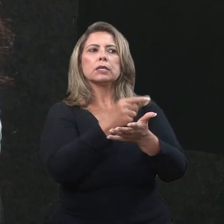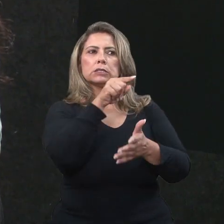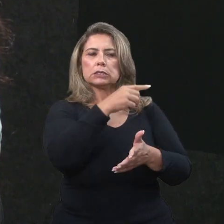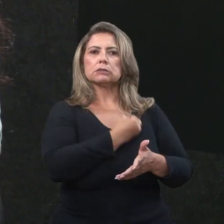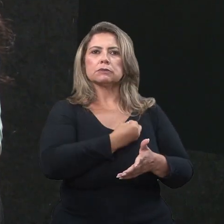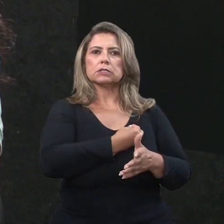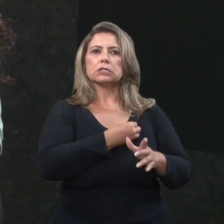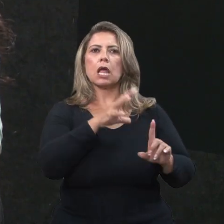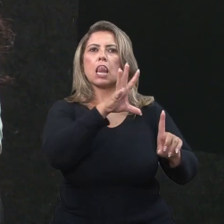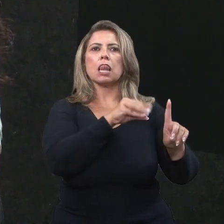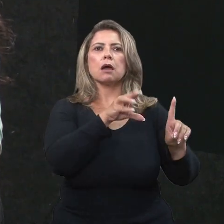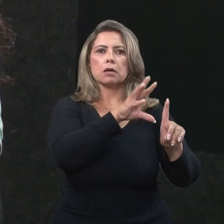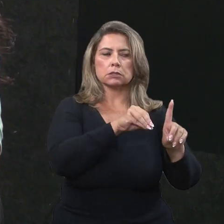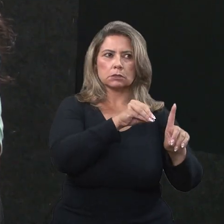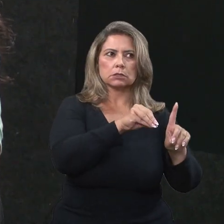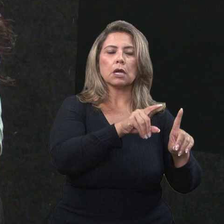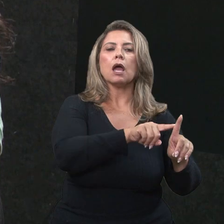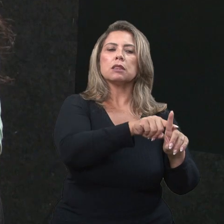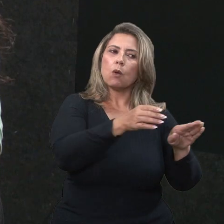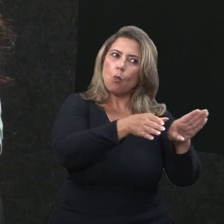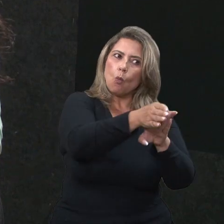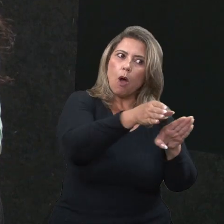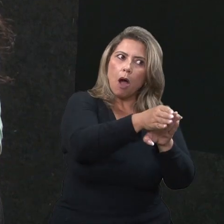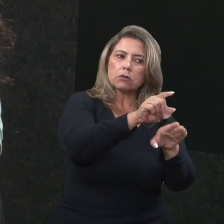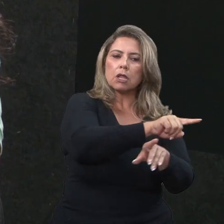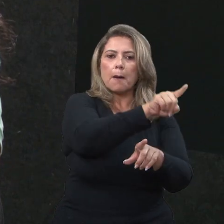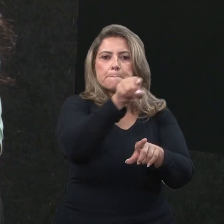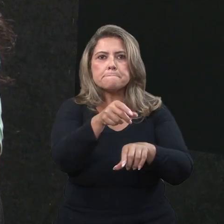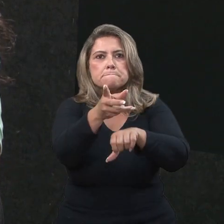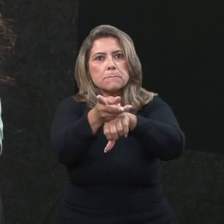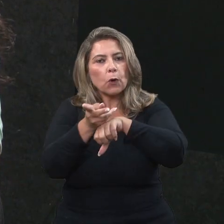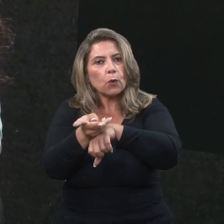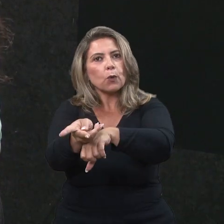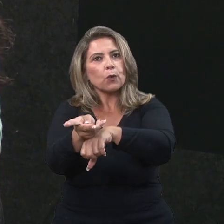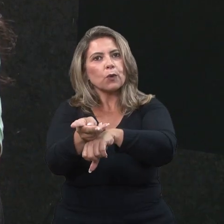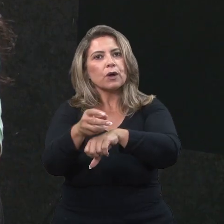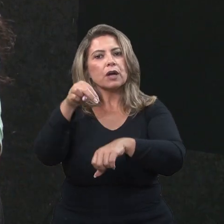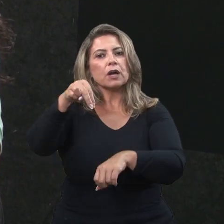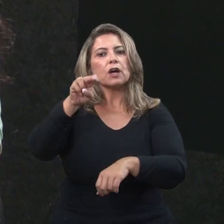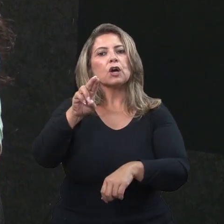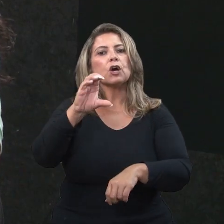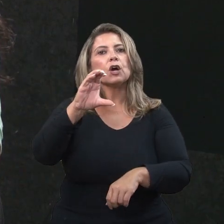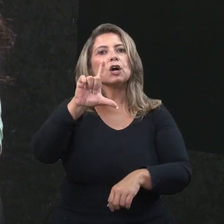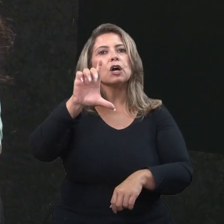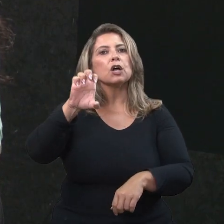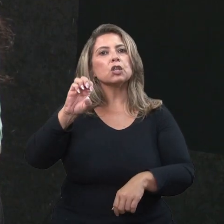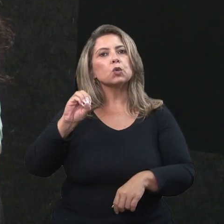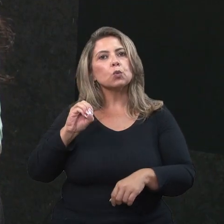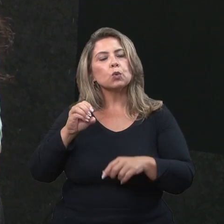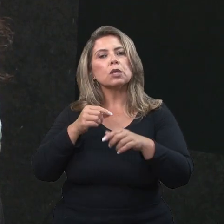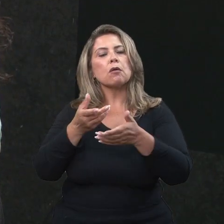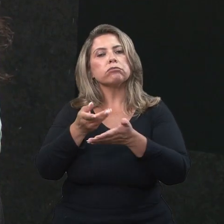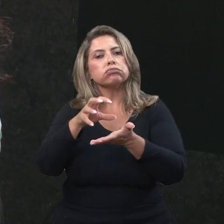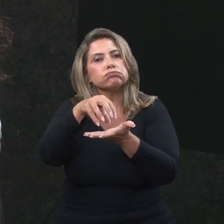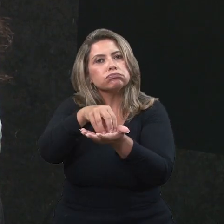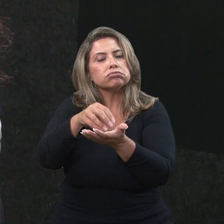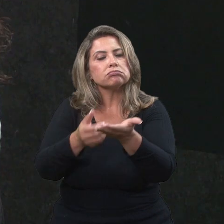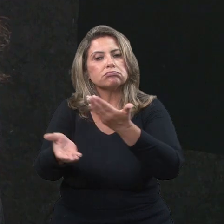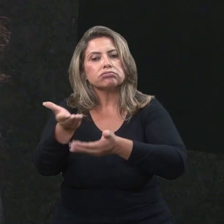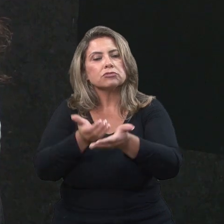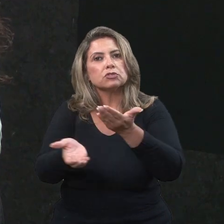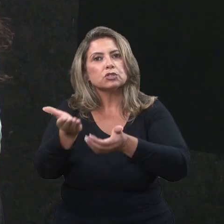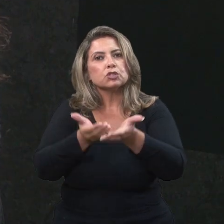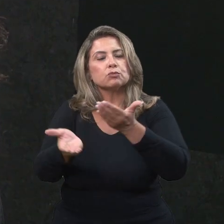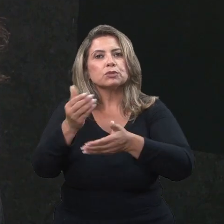sabe o que fazer, o núcleo é um ponto, sim, de acolhimento e de apoio dentro do campus, né? E para